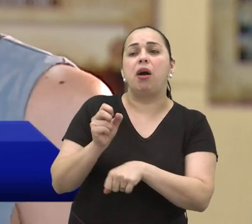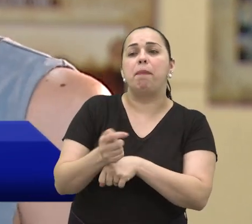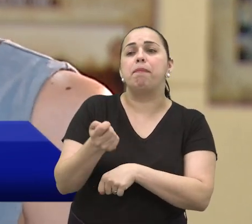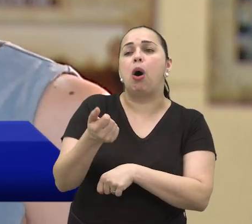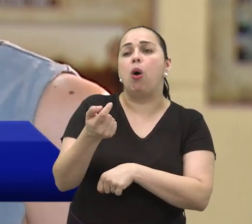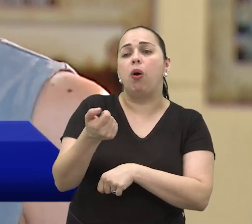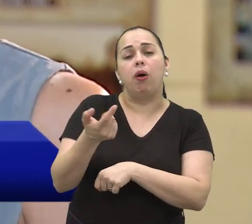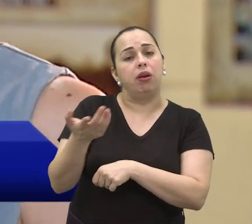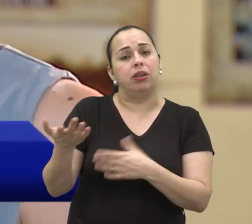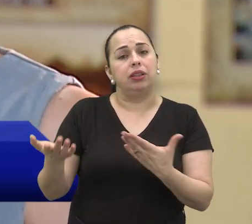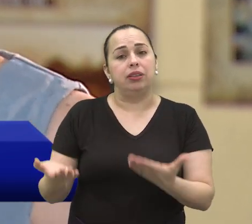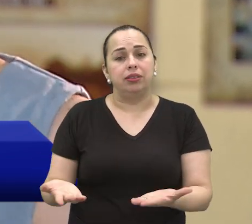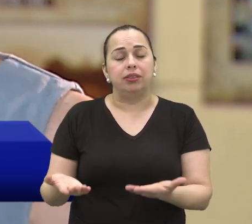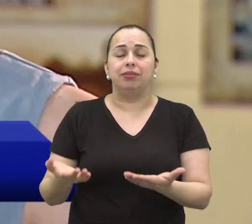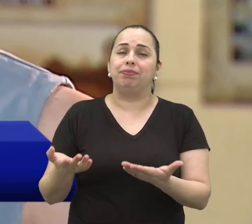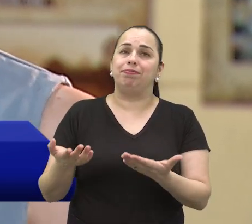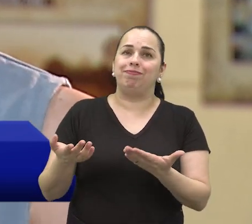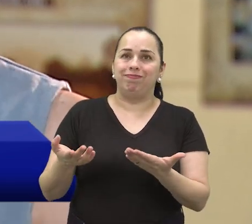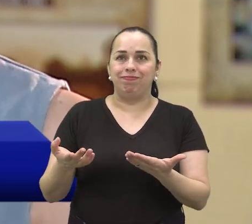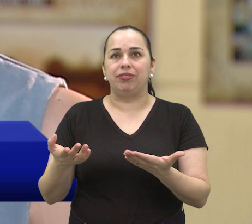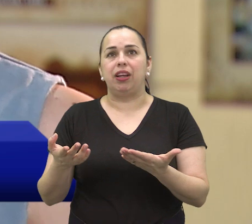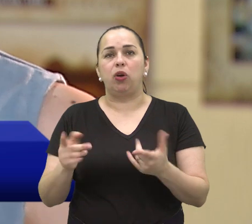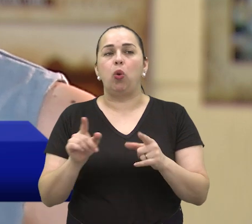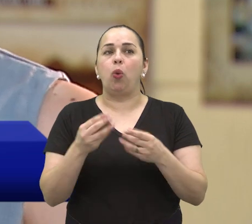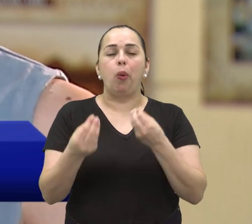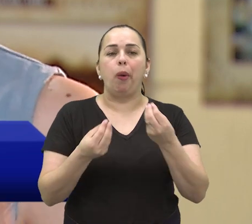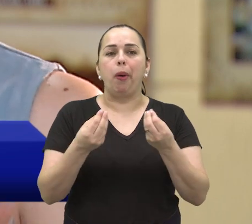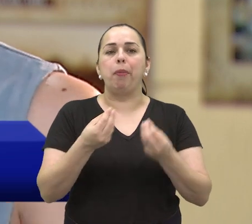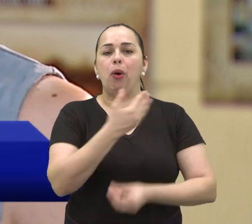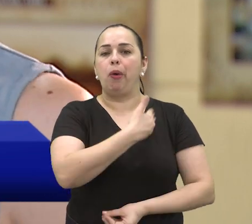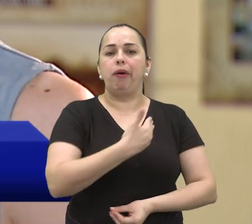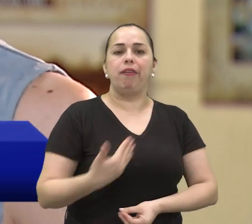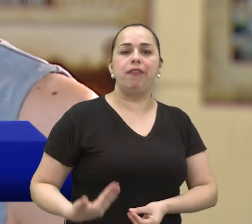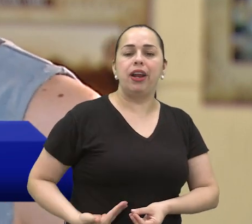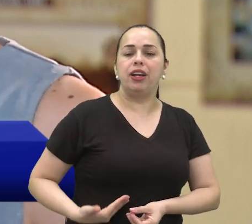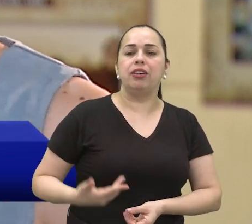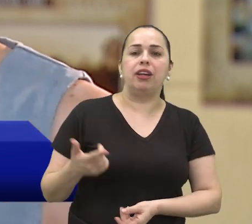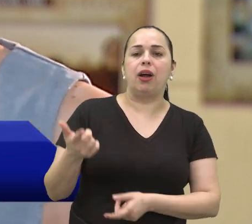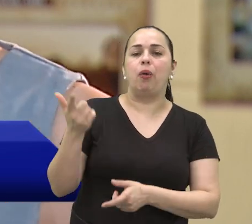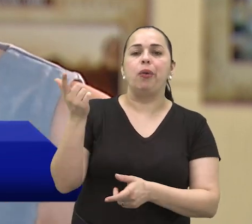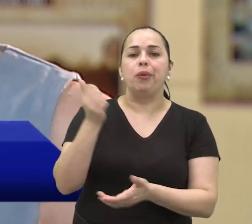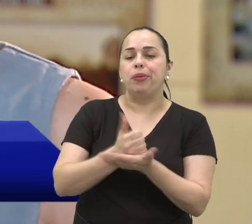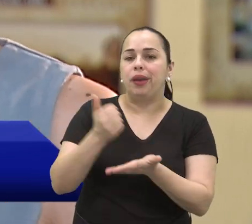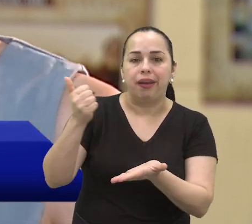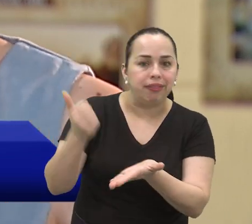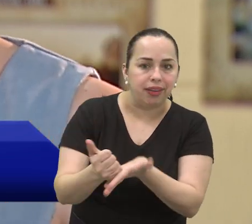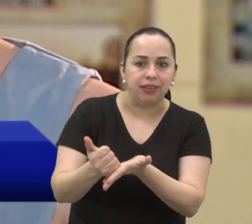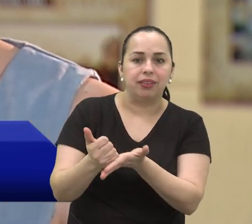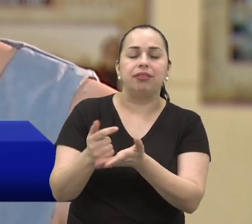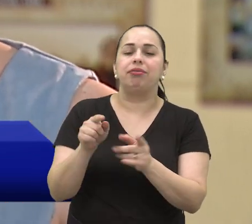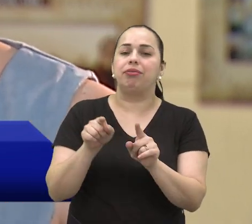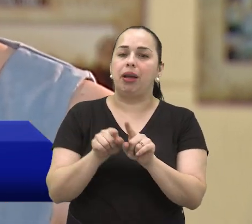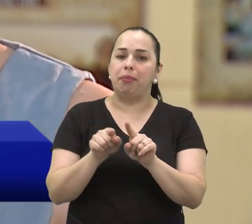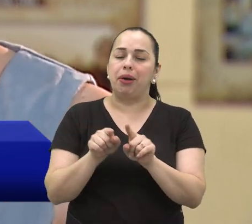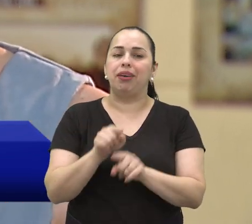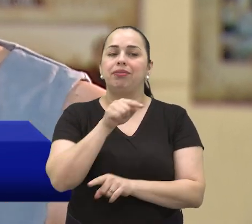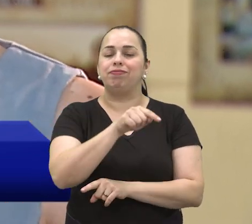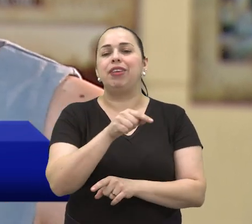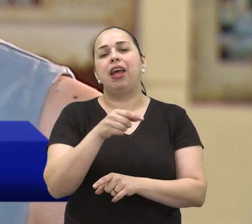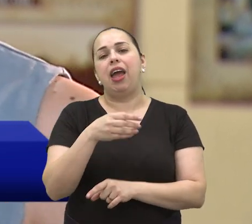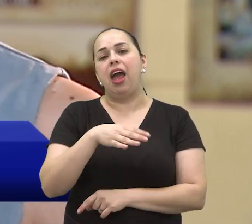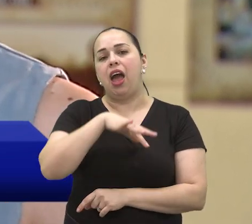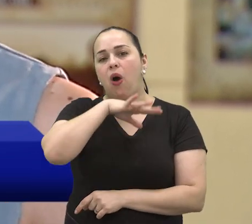vagas. Então, assim, a forma como o Estado também está conseguindo lidar com esses professores, com a quantidade, também é uma forma um pouco